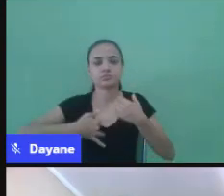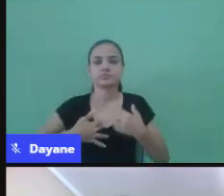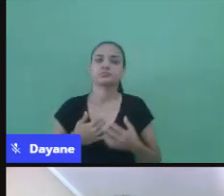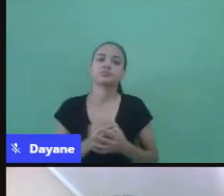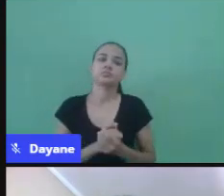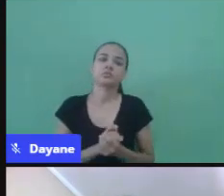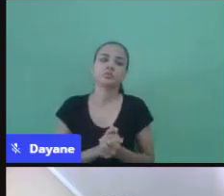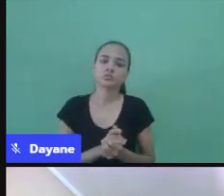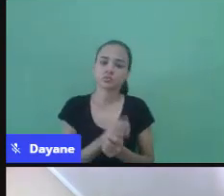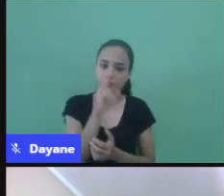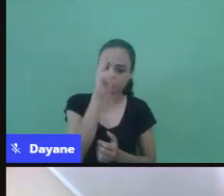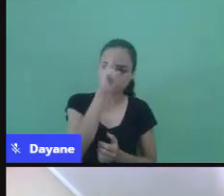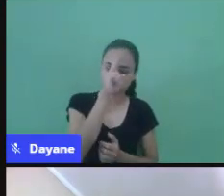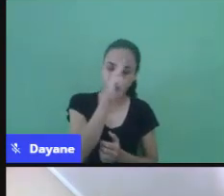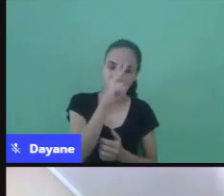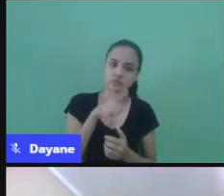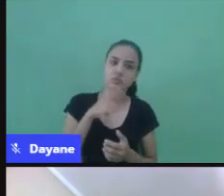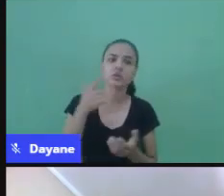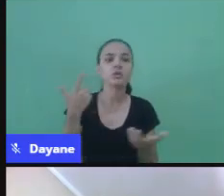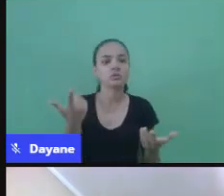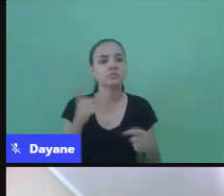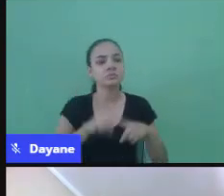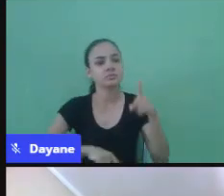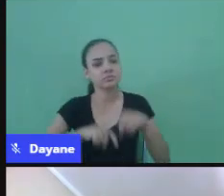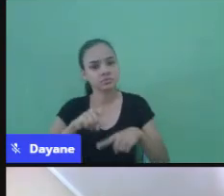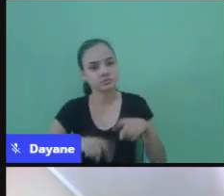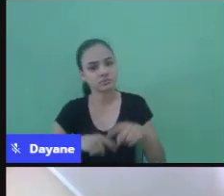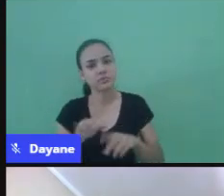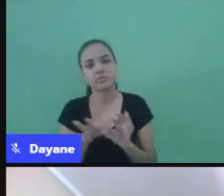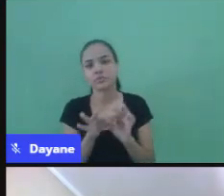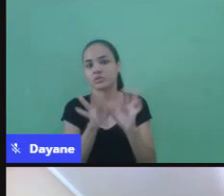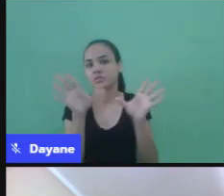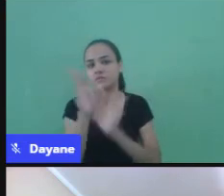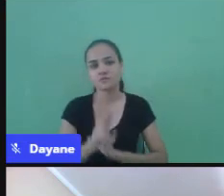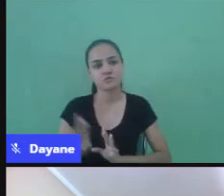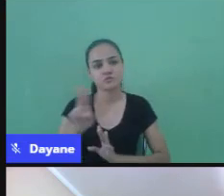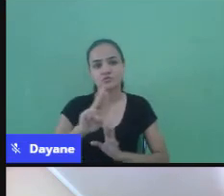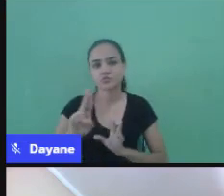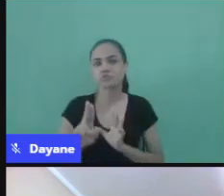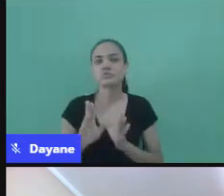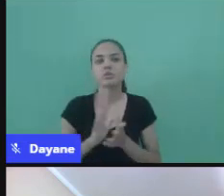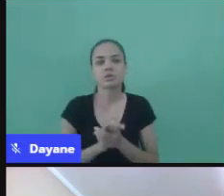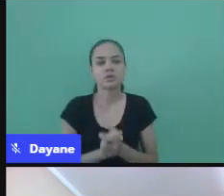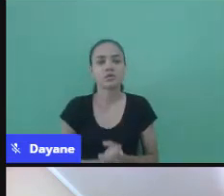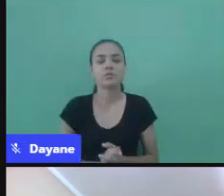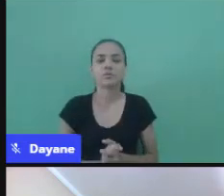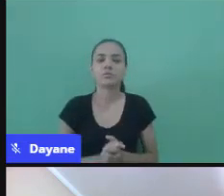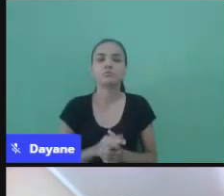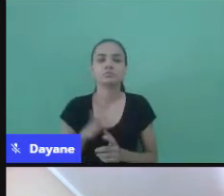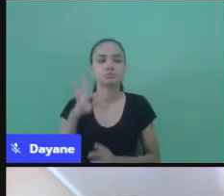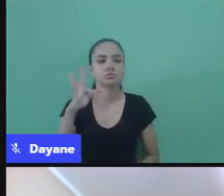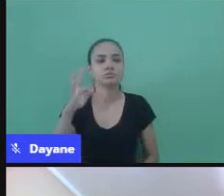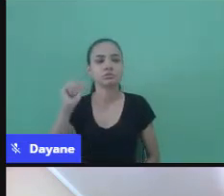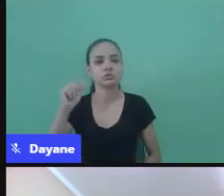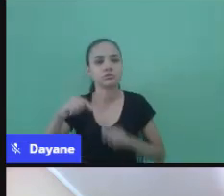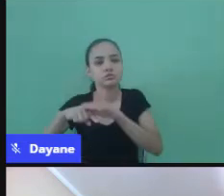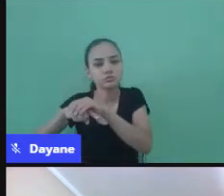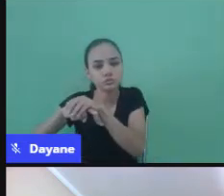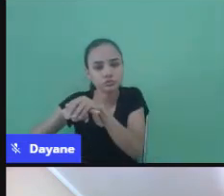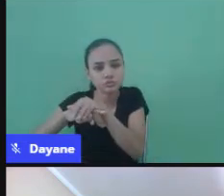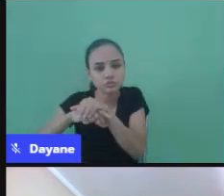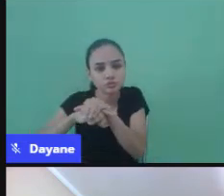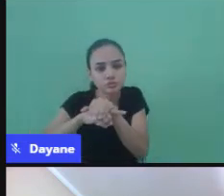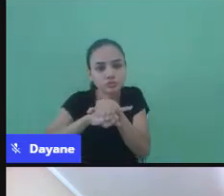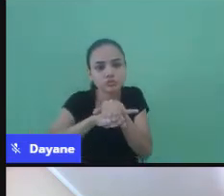material disponível, né, do origami do tatu. E, voltando lá no site, a gente também tem